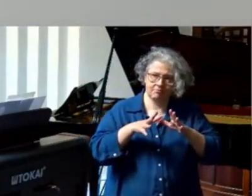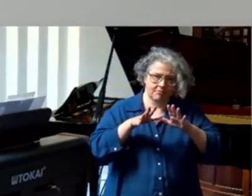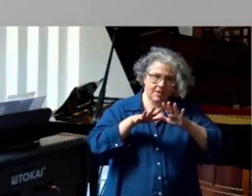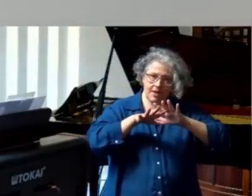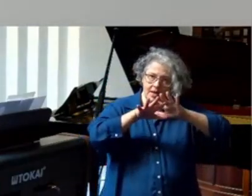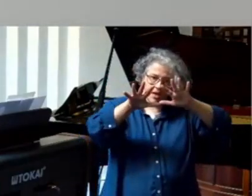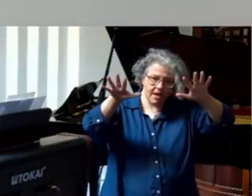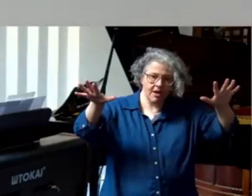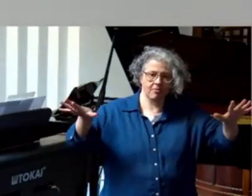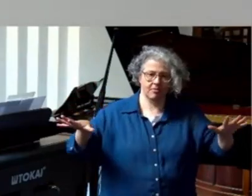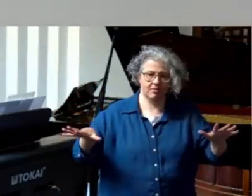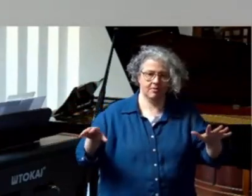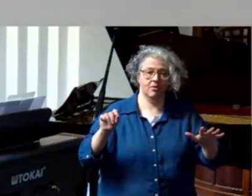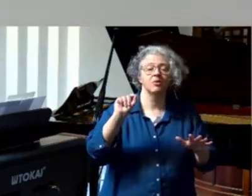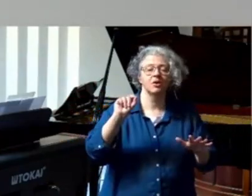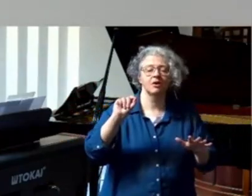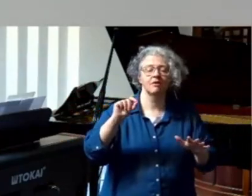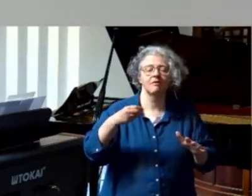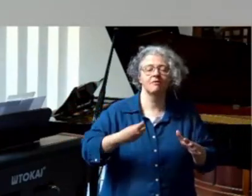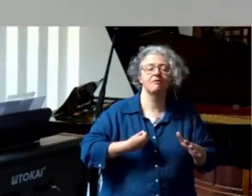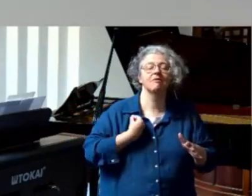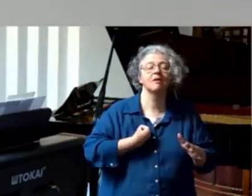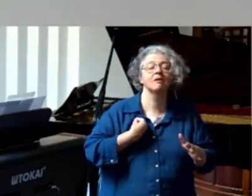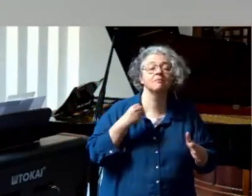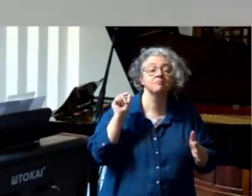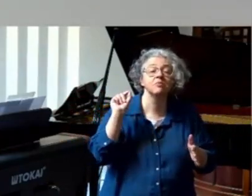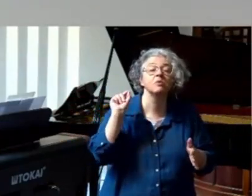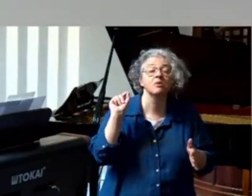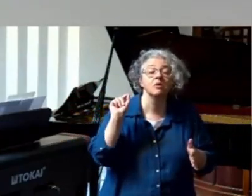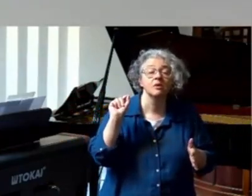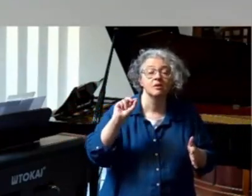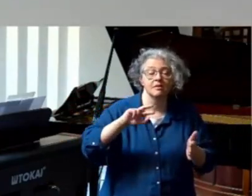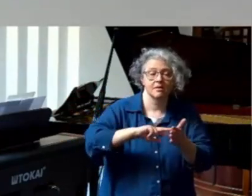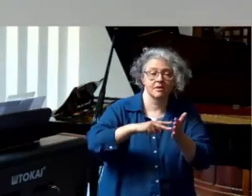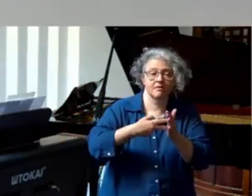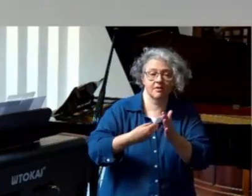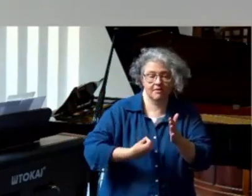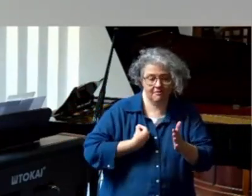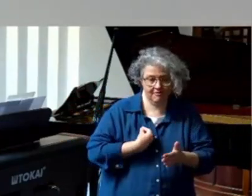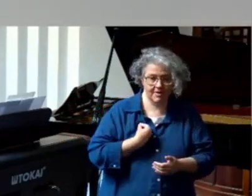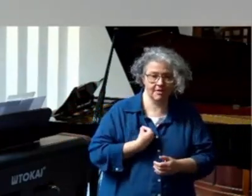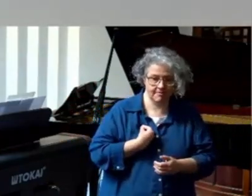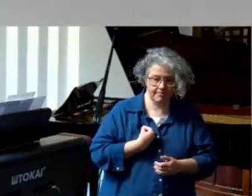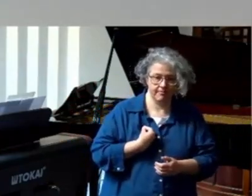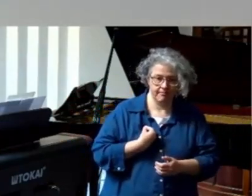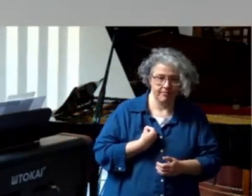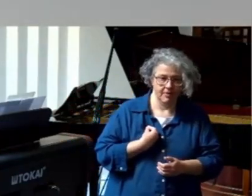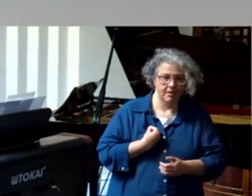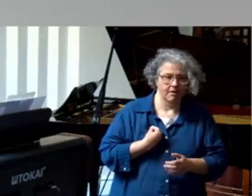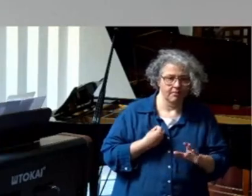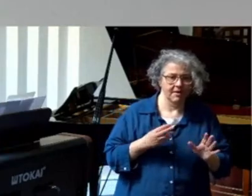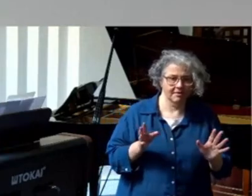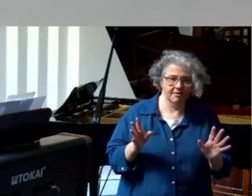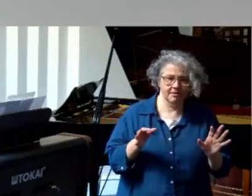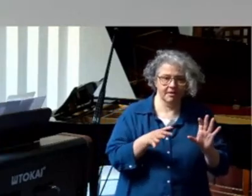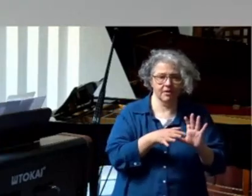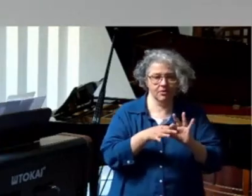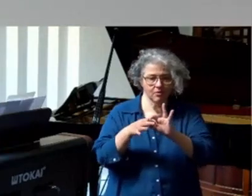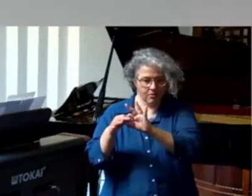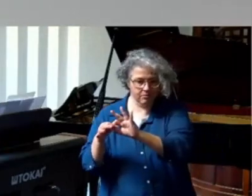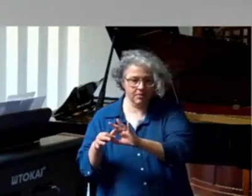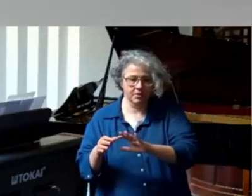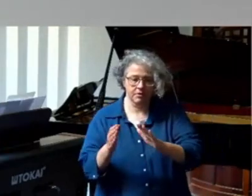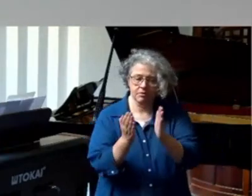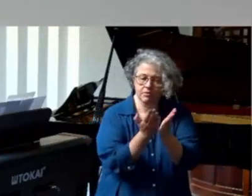ideia da vida, né? O que é a vida? Mas eu vou trabalhar aqui a ideia da vida dentro do contexto de cristianismo mesmo, dentro do que Tiago